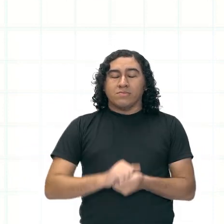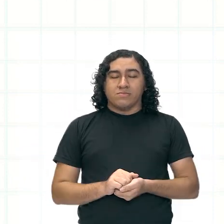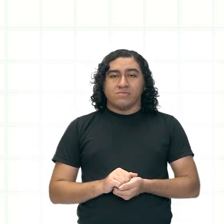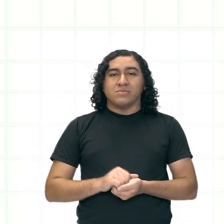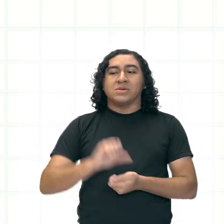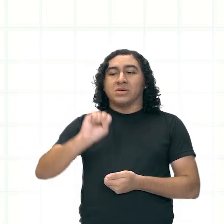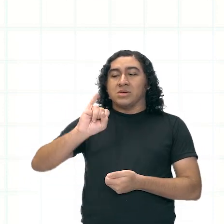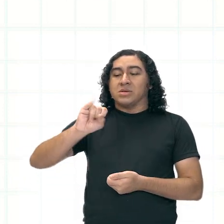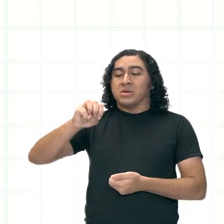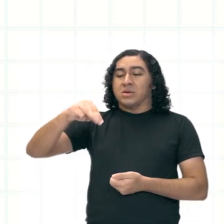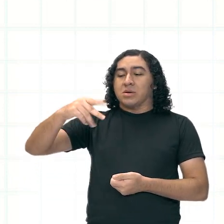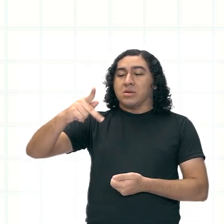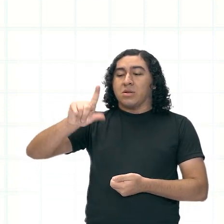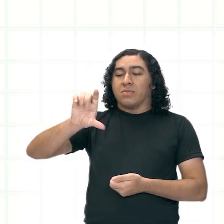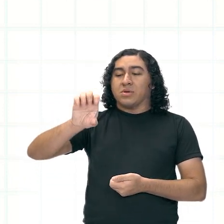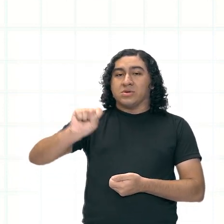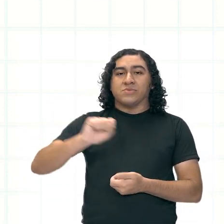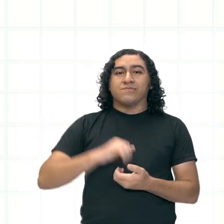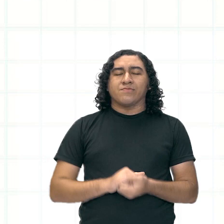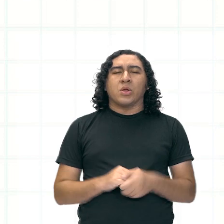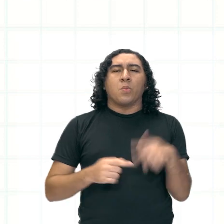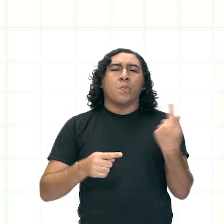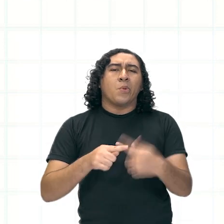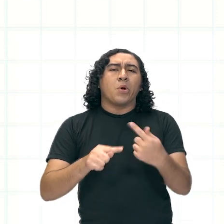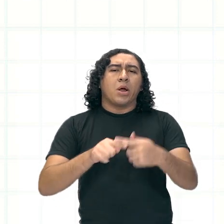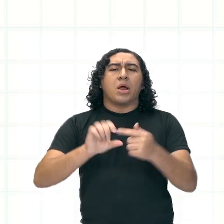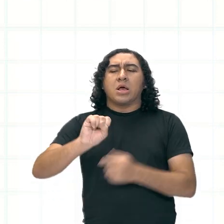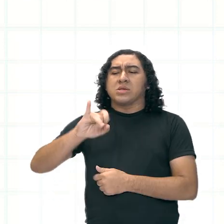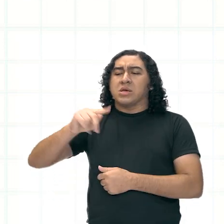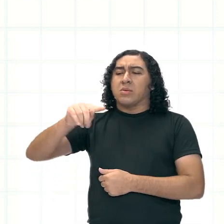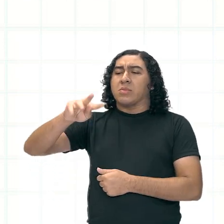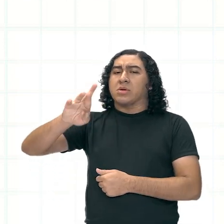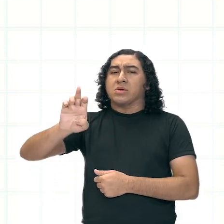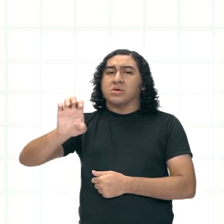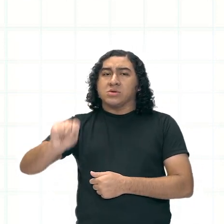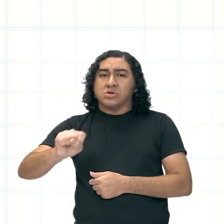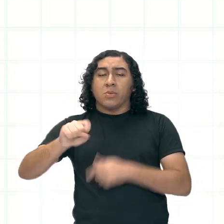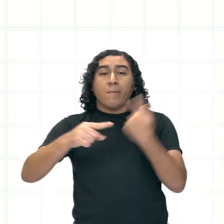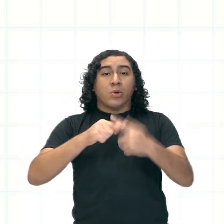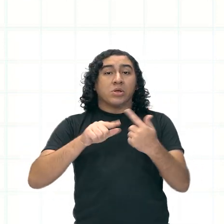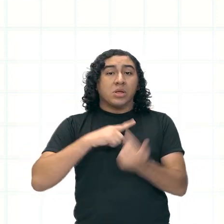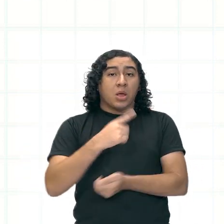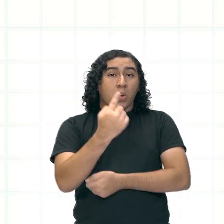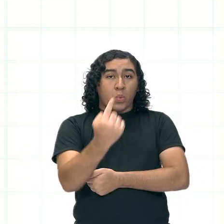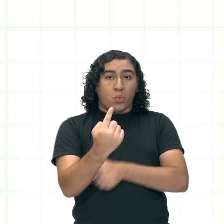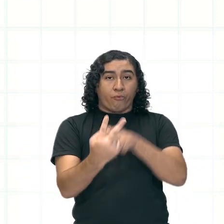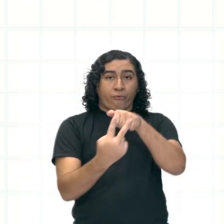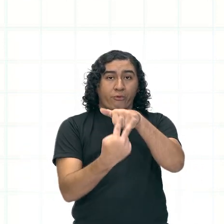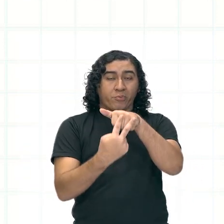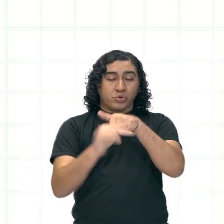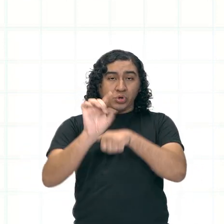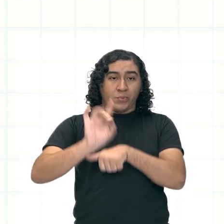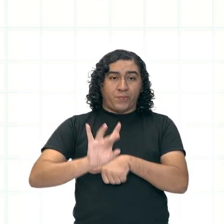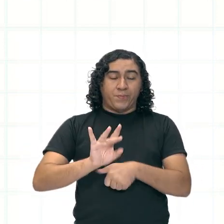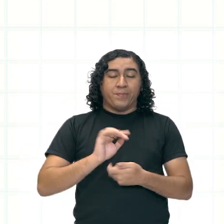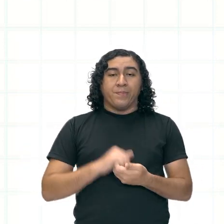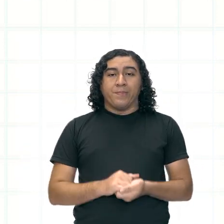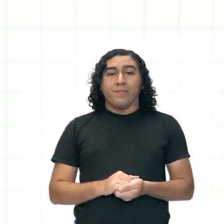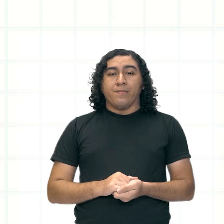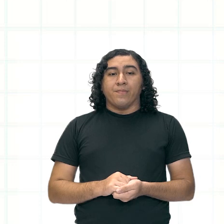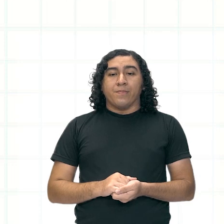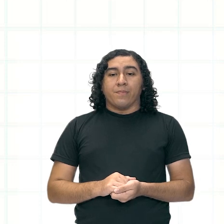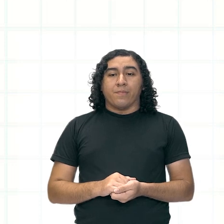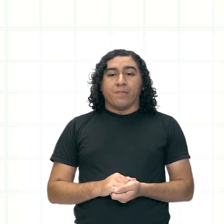período simples. Por que, professor, é período simples? Porque possui apenas um